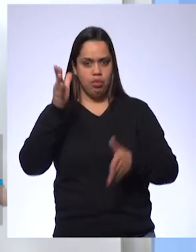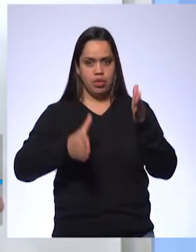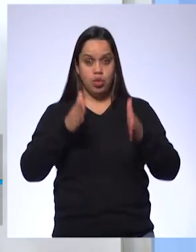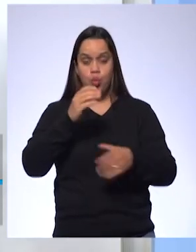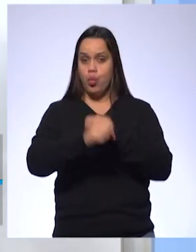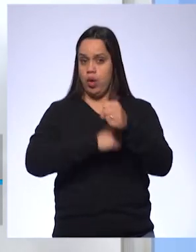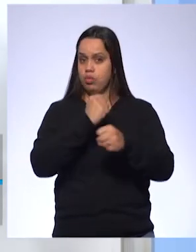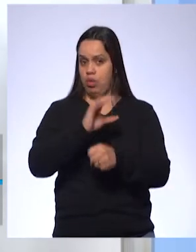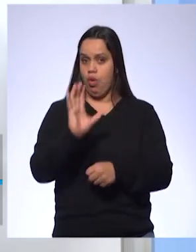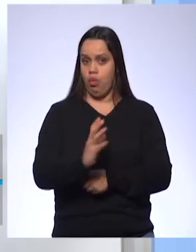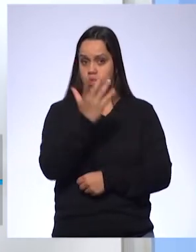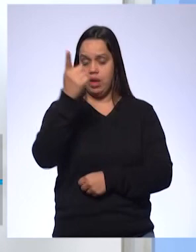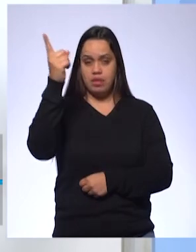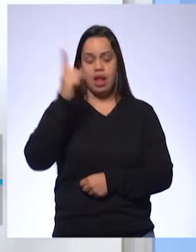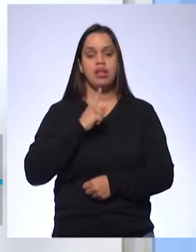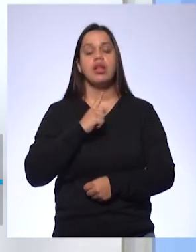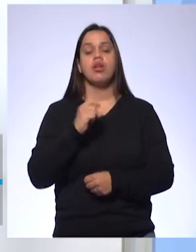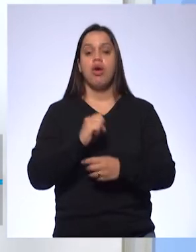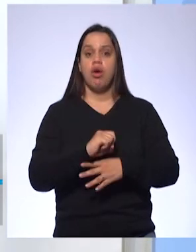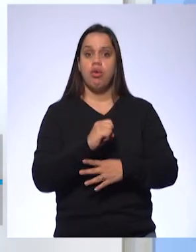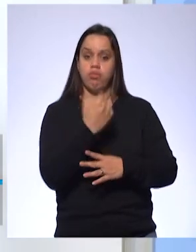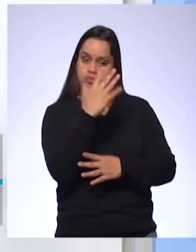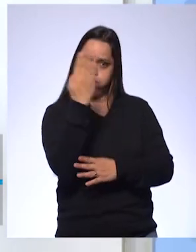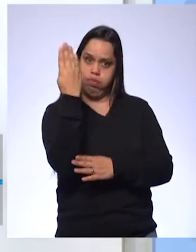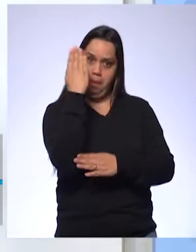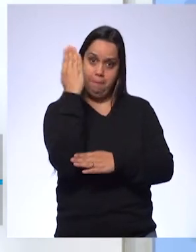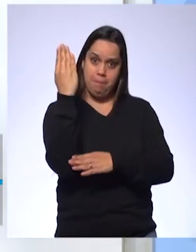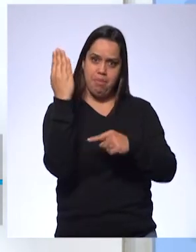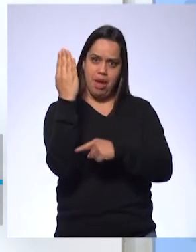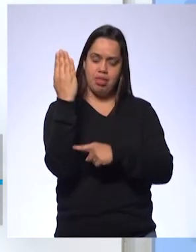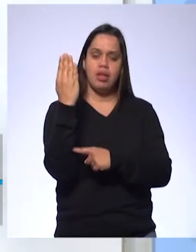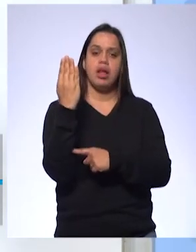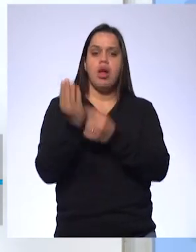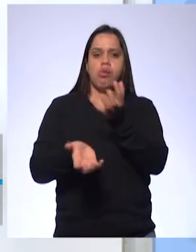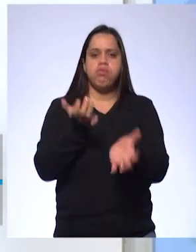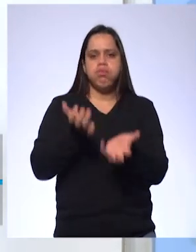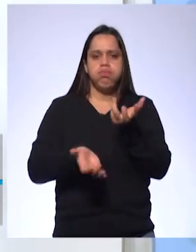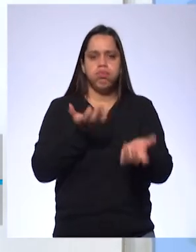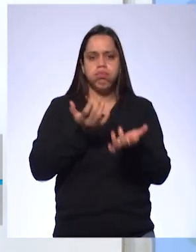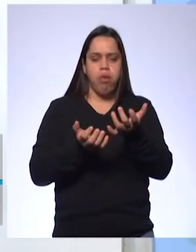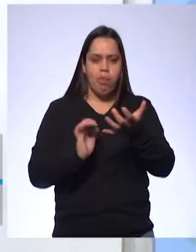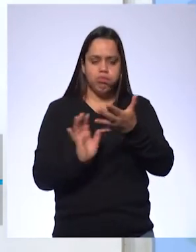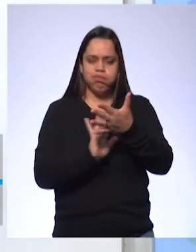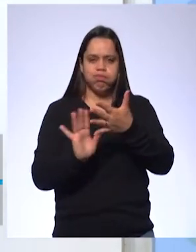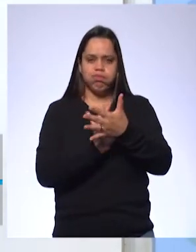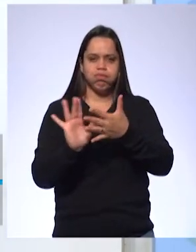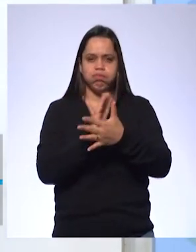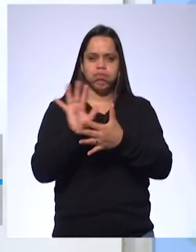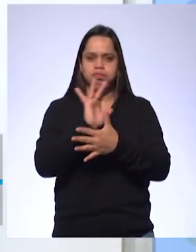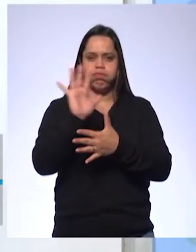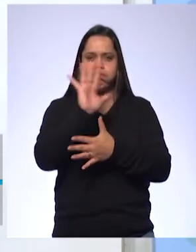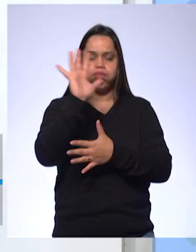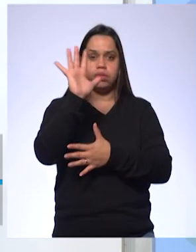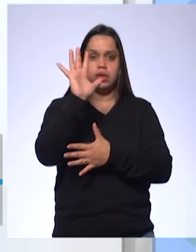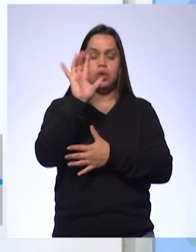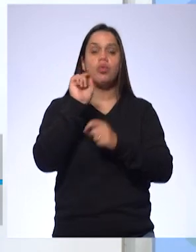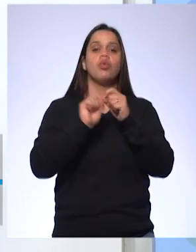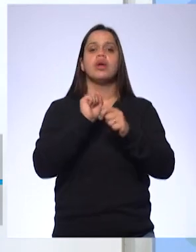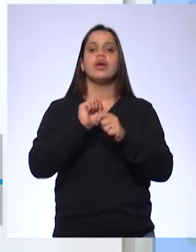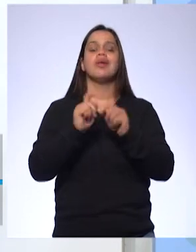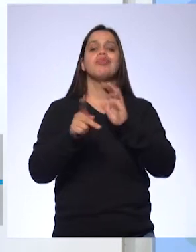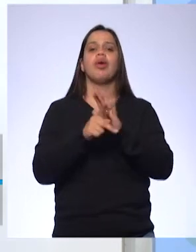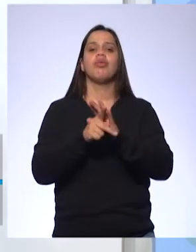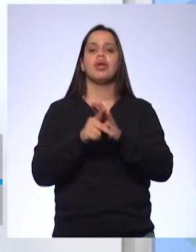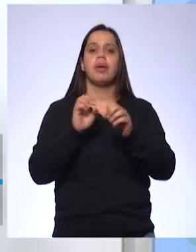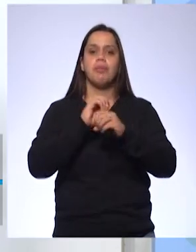você queima a madeira, sobe também junto a essa fumaça, uma fumaça extremamente densa, partículas sólidas que se misturam no